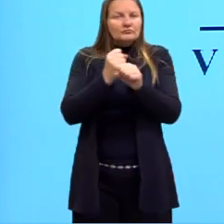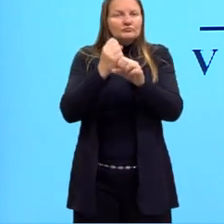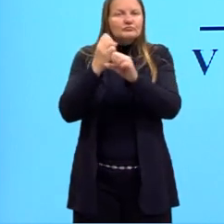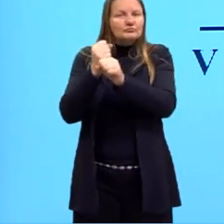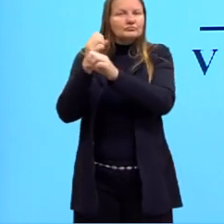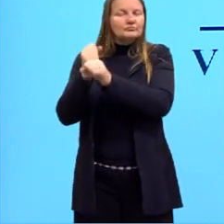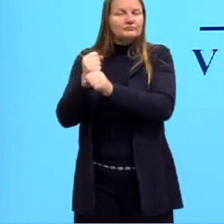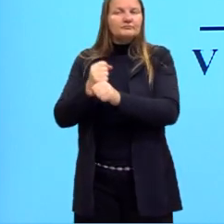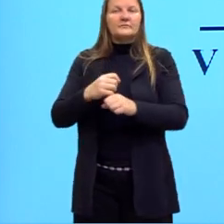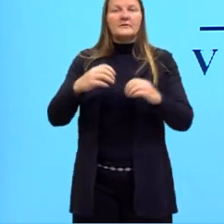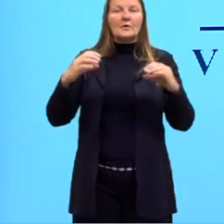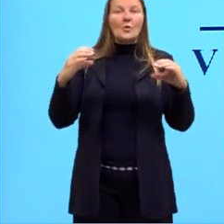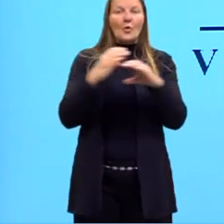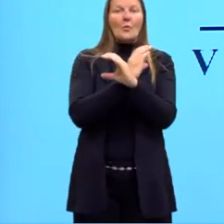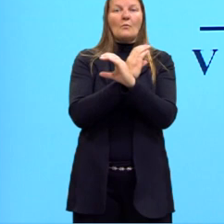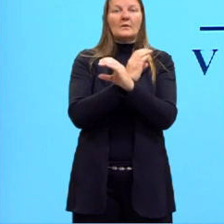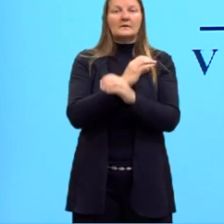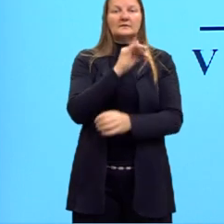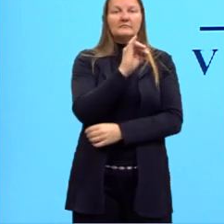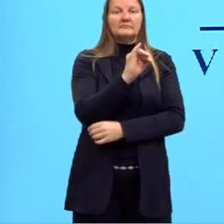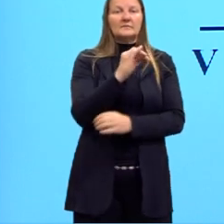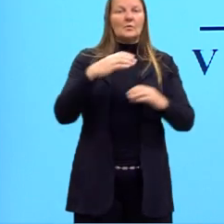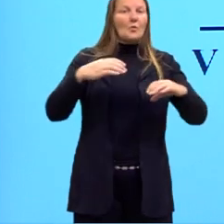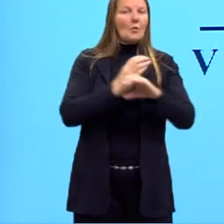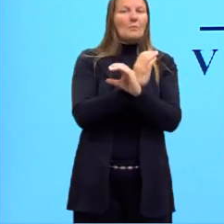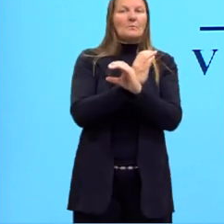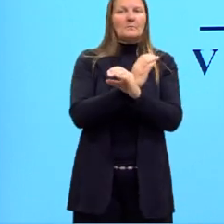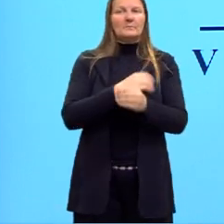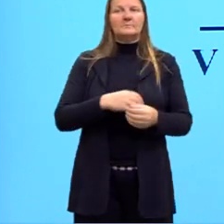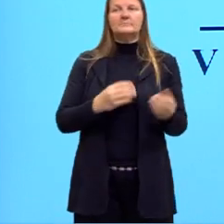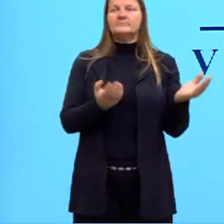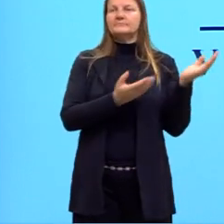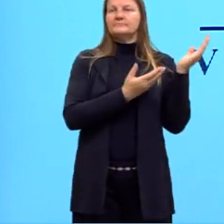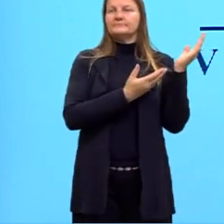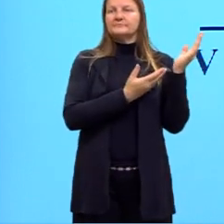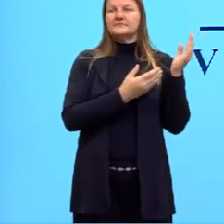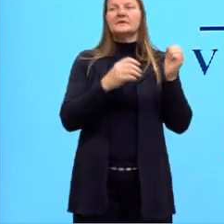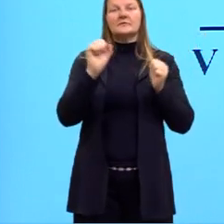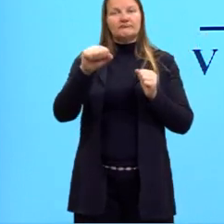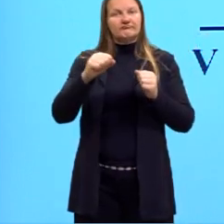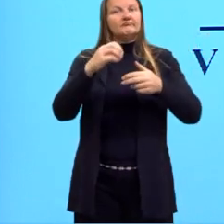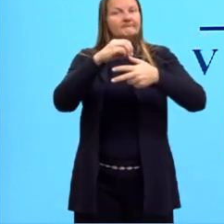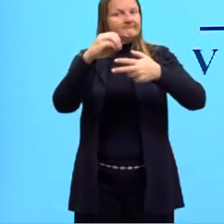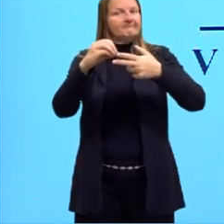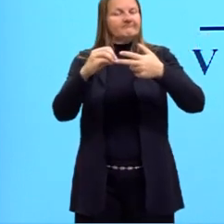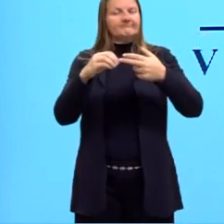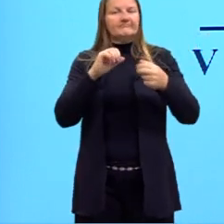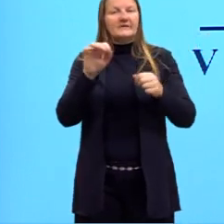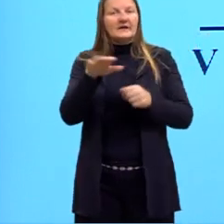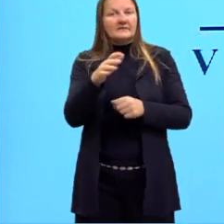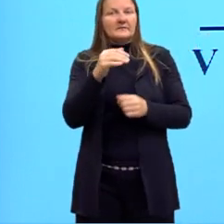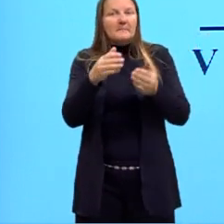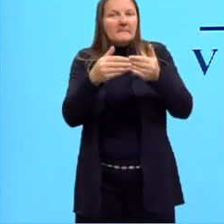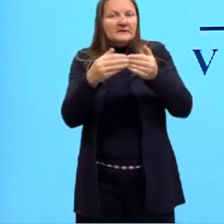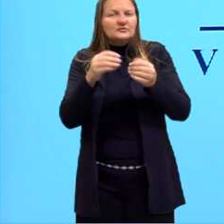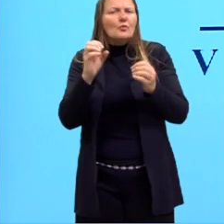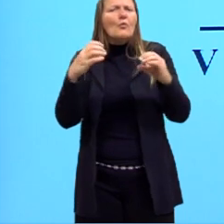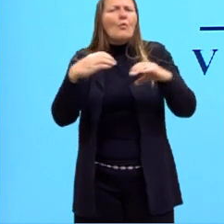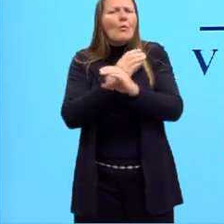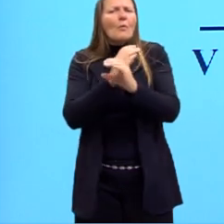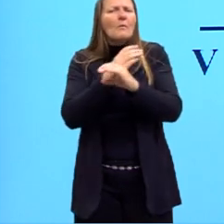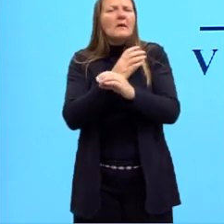resistores a gente tiver vai ser ela só mandar corrente total e isso é nem pede né as muitas vezes ele pede a